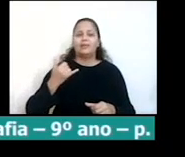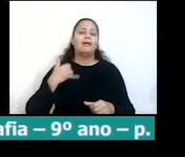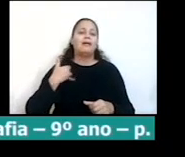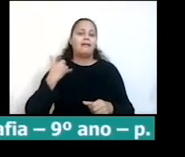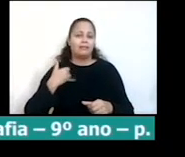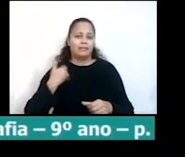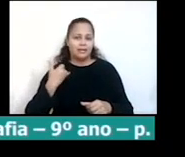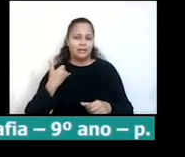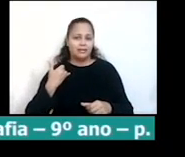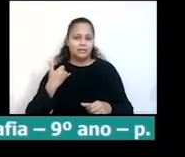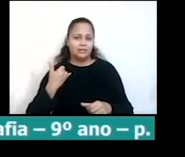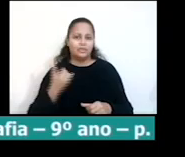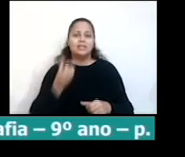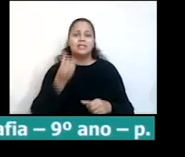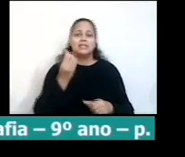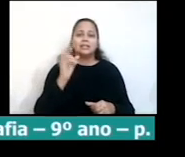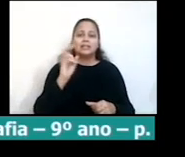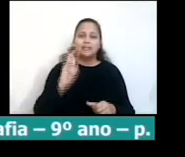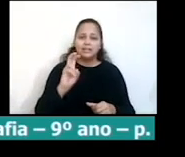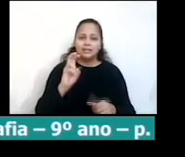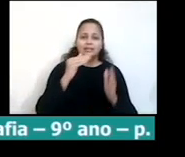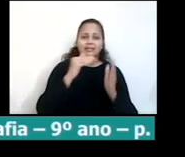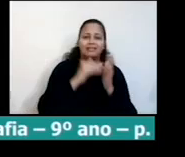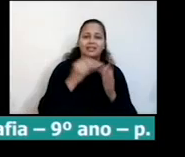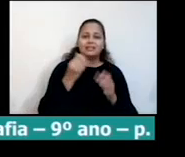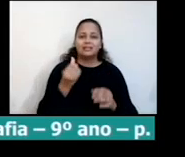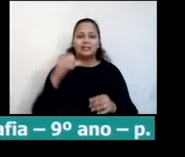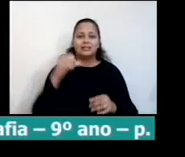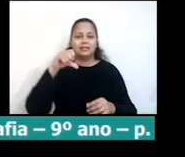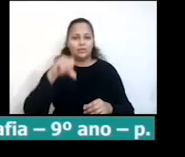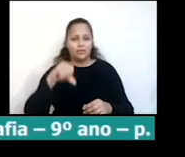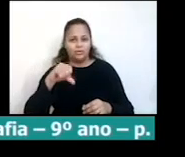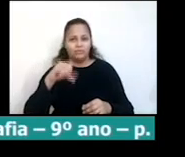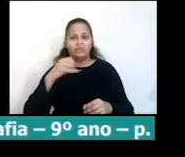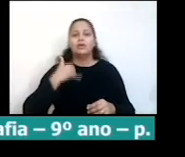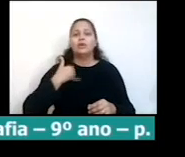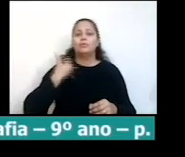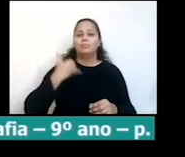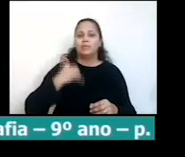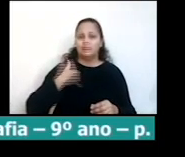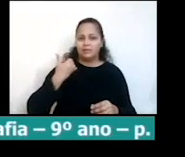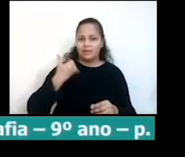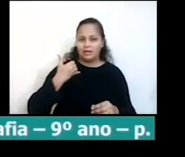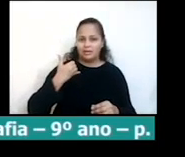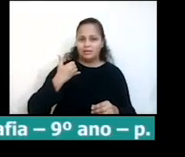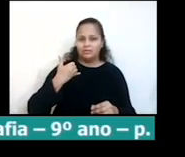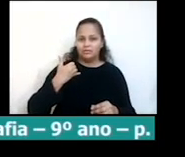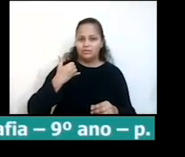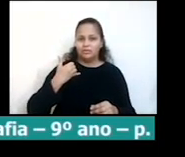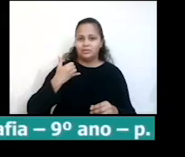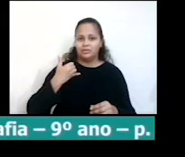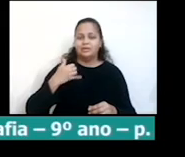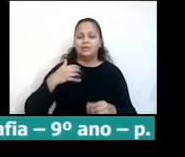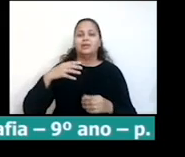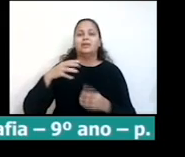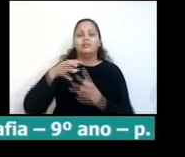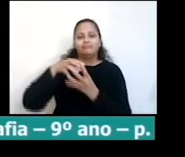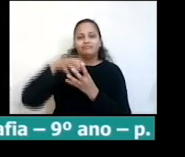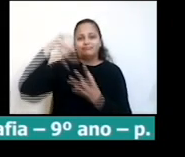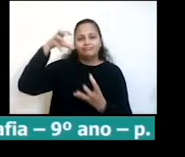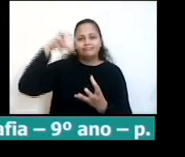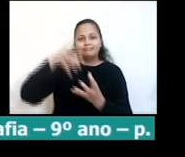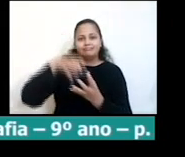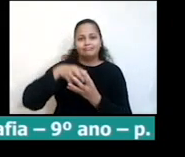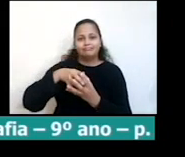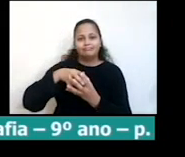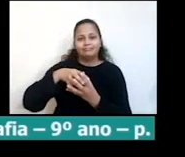faixa etária ali em específico. Olha só, de 65 a 69, né? Uma faixa etária aí já considerada terceira idade, né? Olha só,